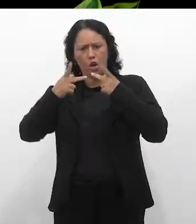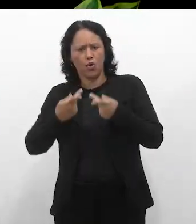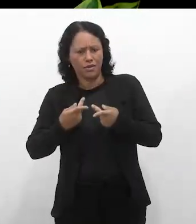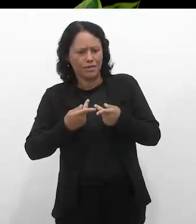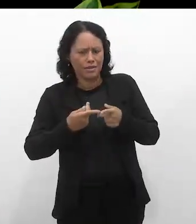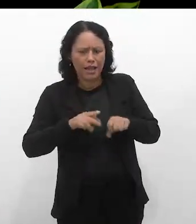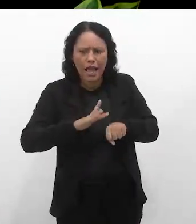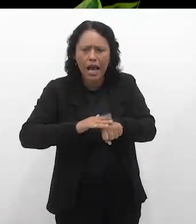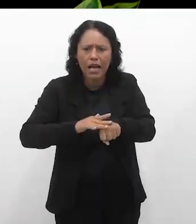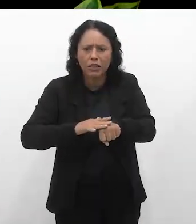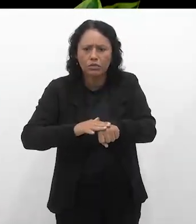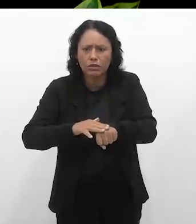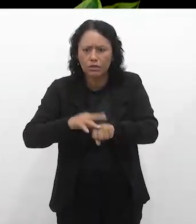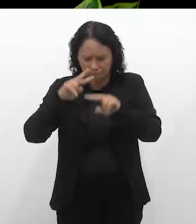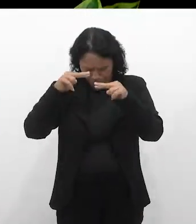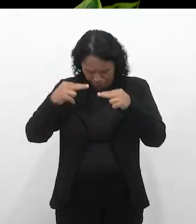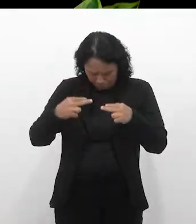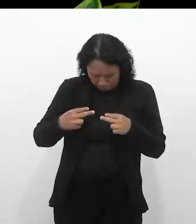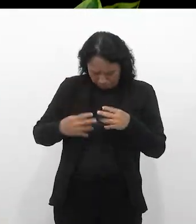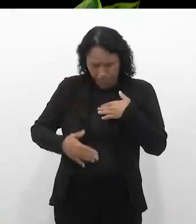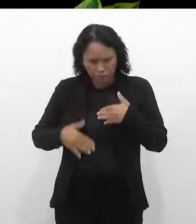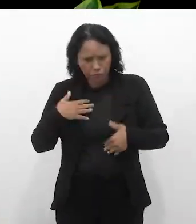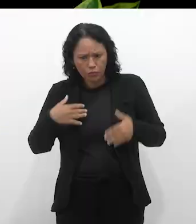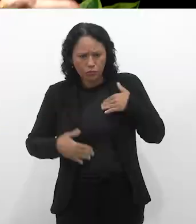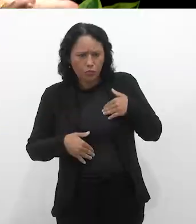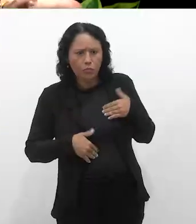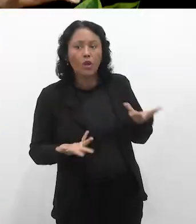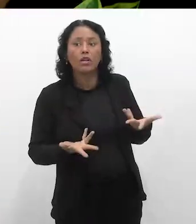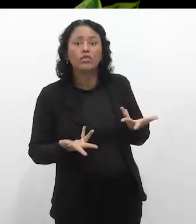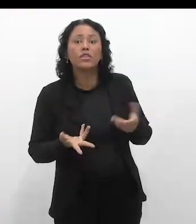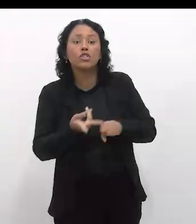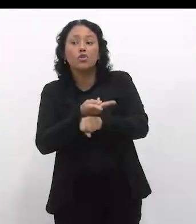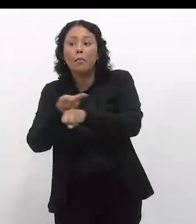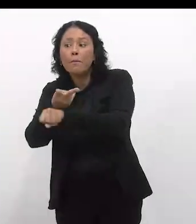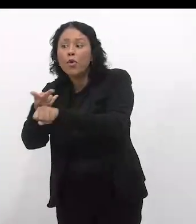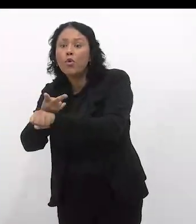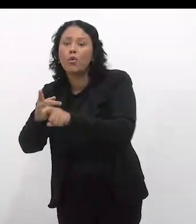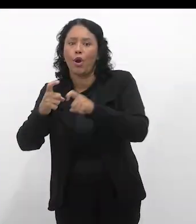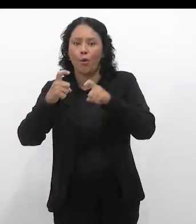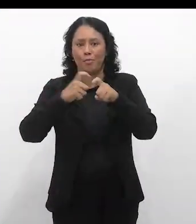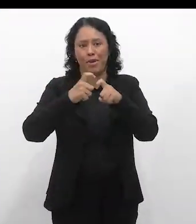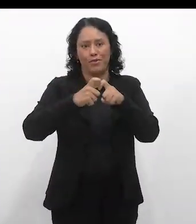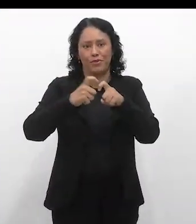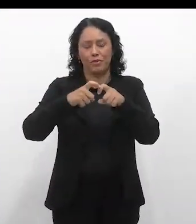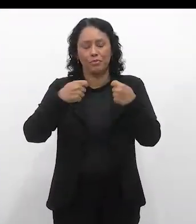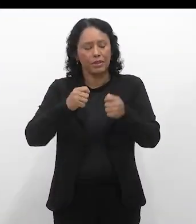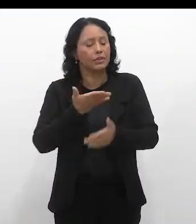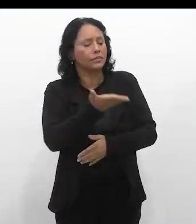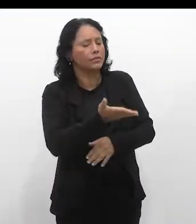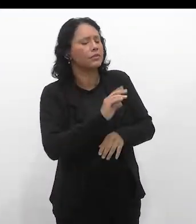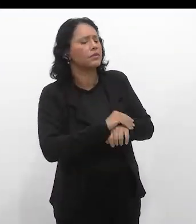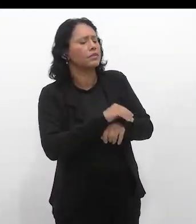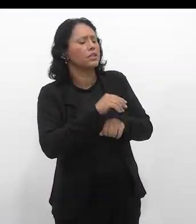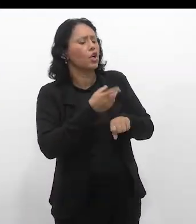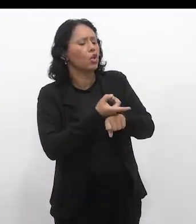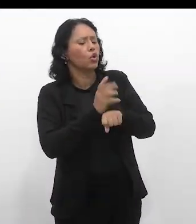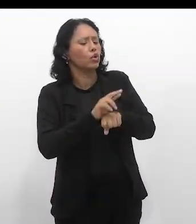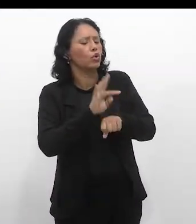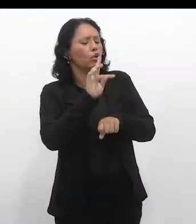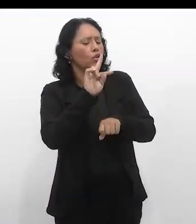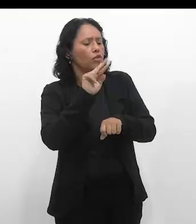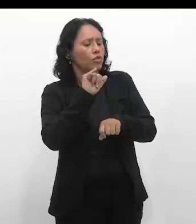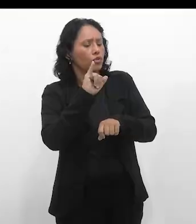doença, né, no seu próprio corpo e, às vezes, procurar ajuda, né? Procurar um médico. Doutor Tiago, acendendo